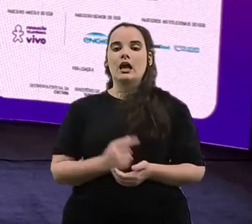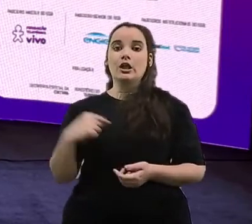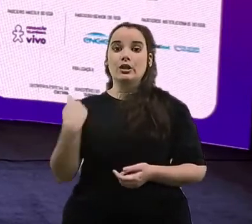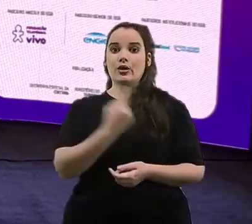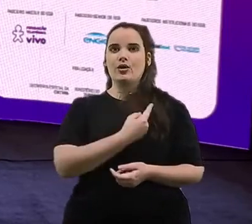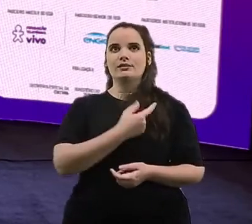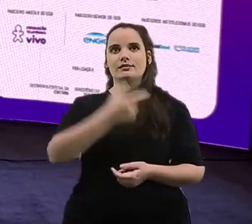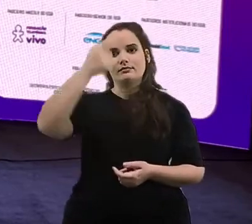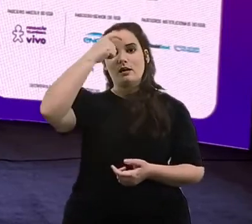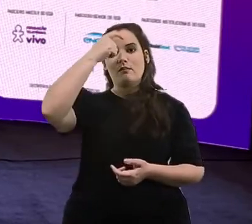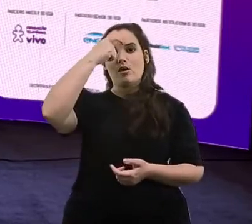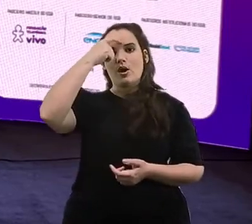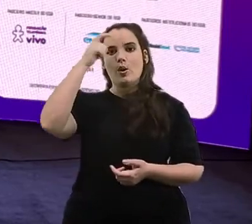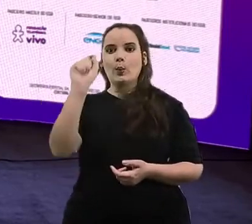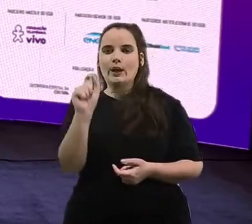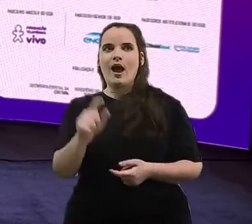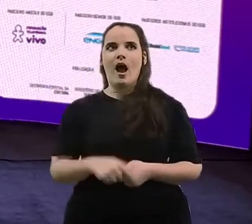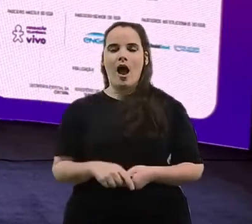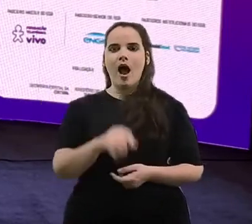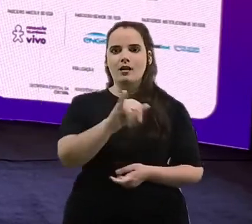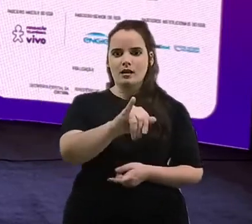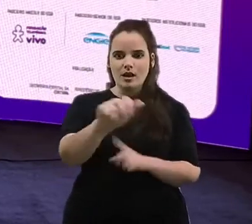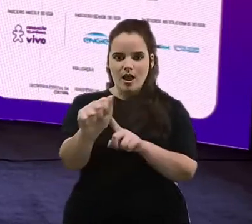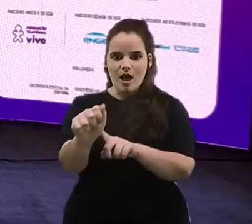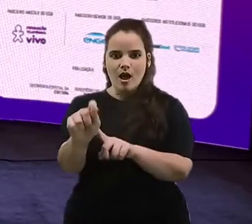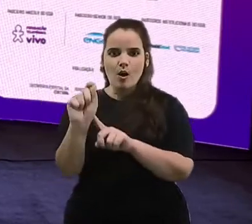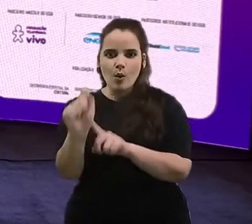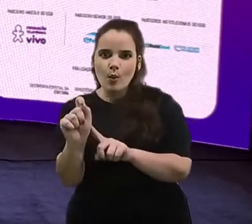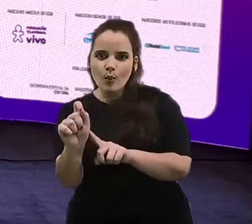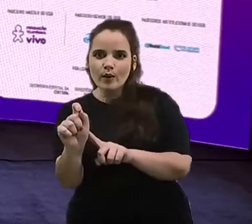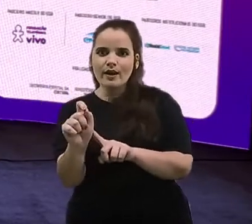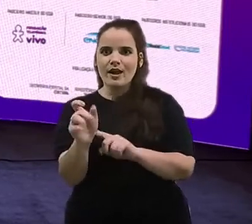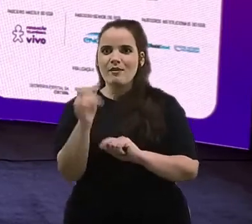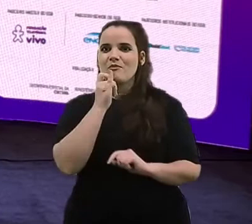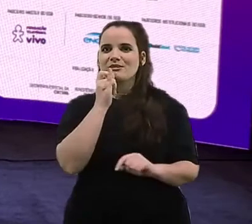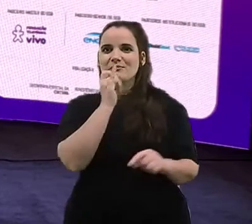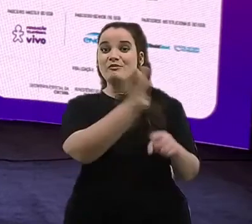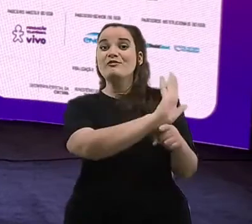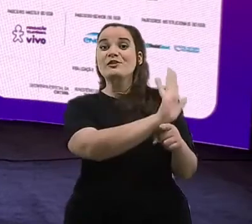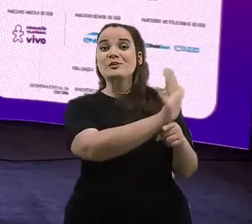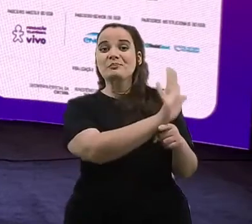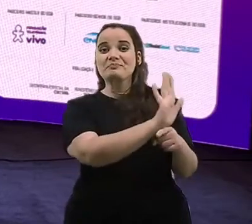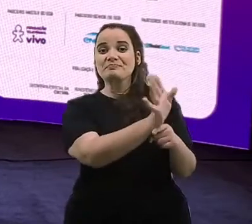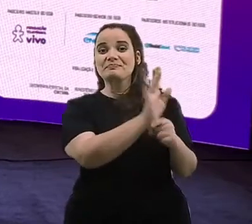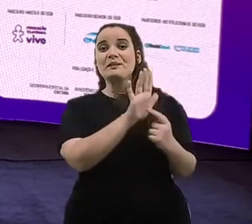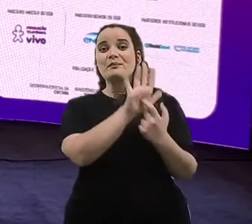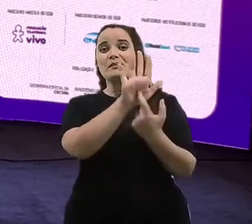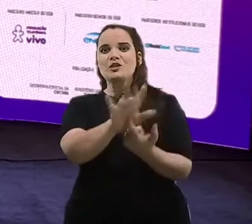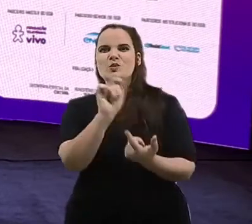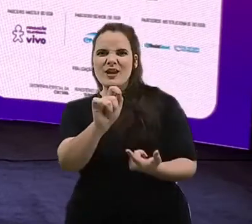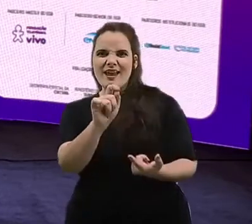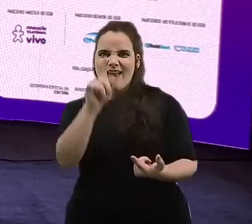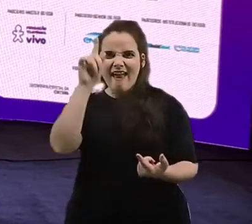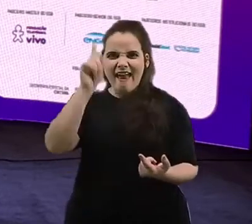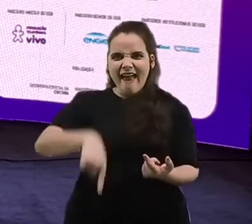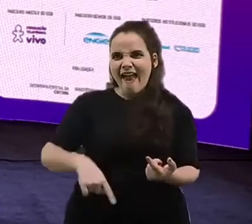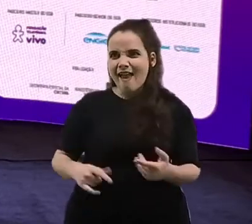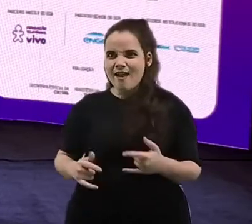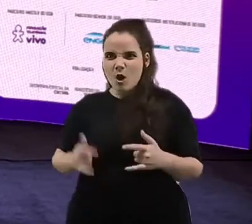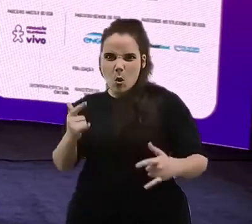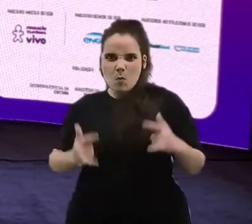da inteligência artificial criada pela indústria do cinema, né? Essa entidade, a Matrix,